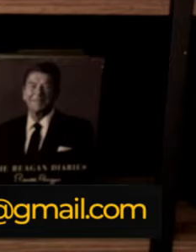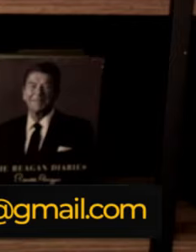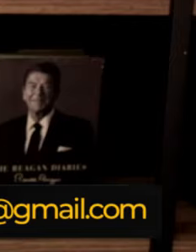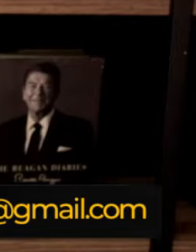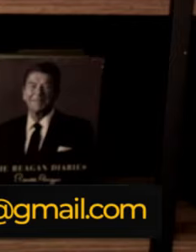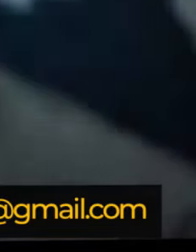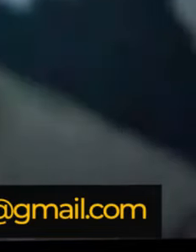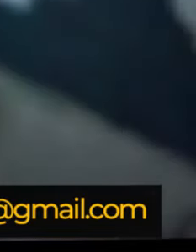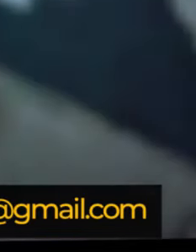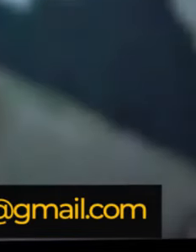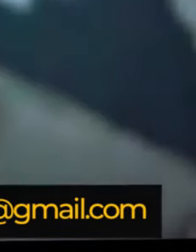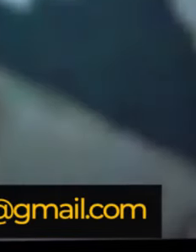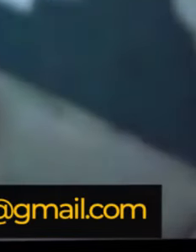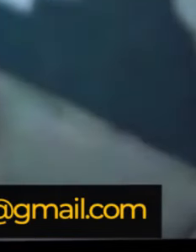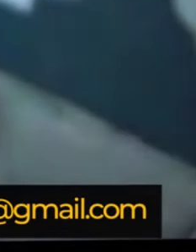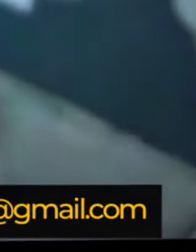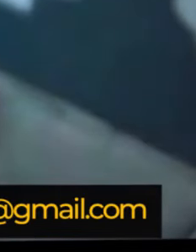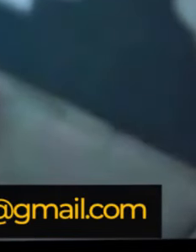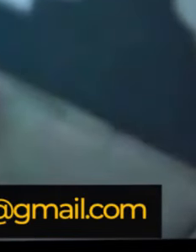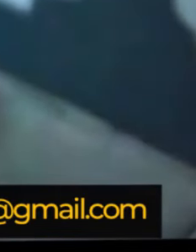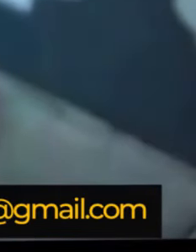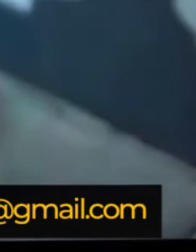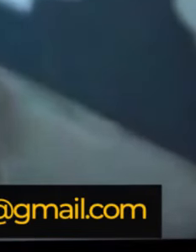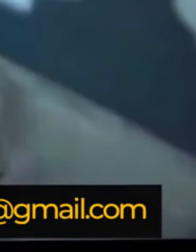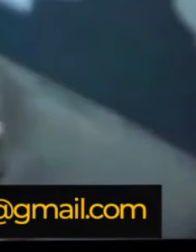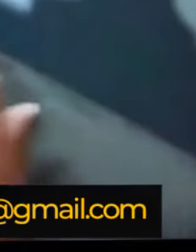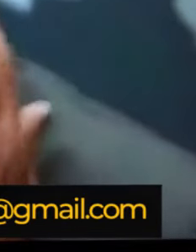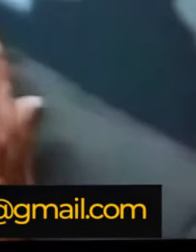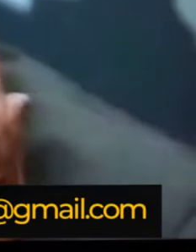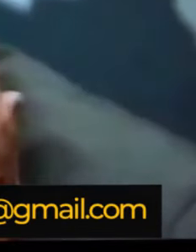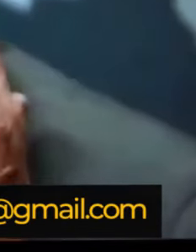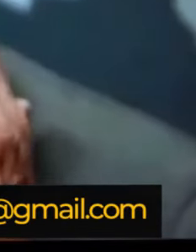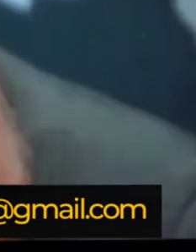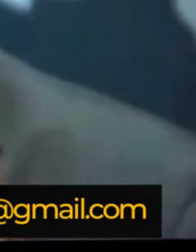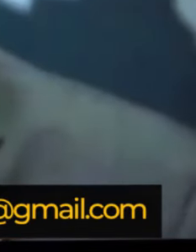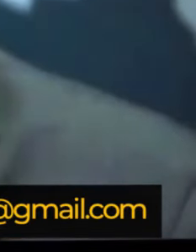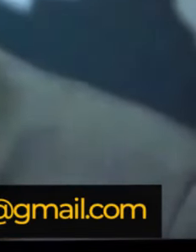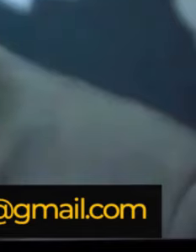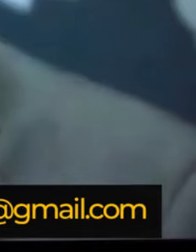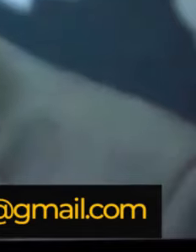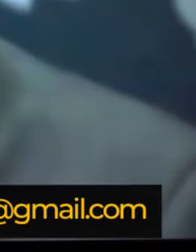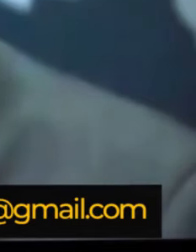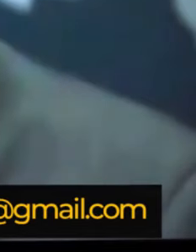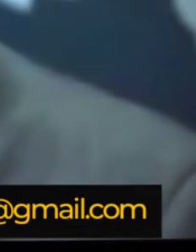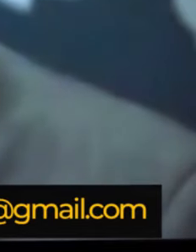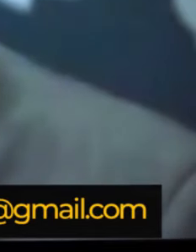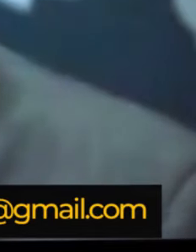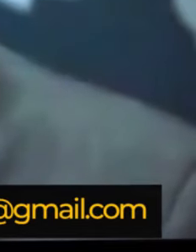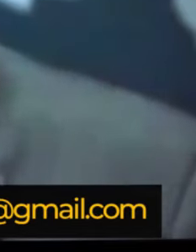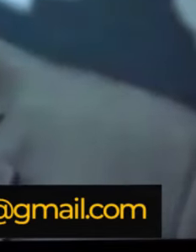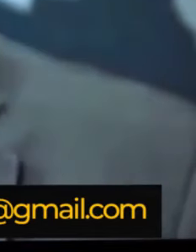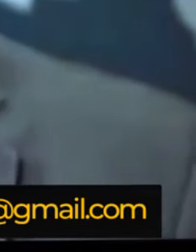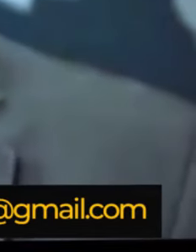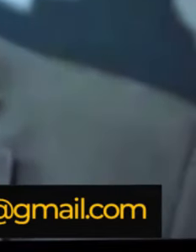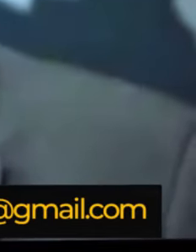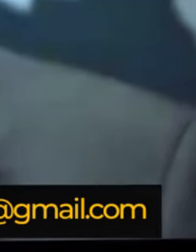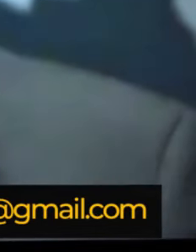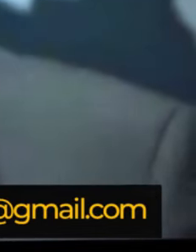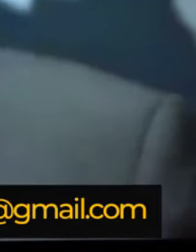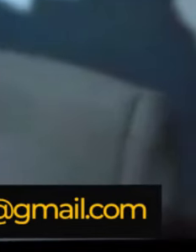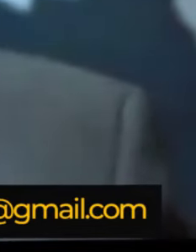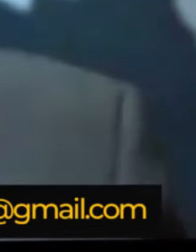aqui vamos lá você veja o discurso dessa Damares outro dia não sei se você